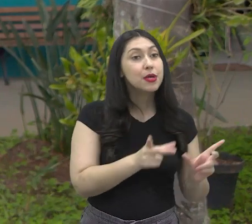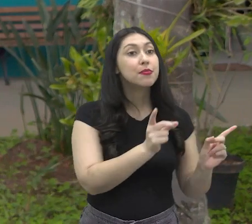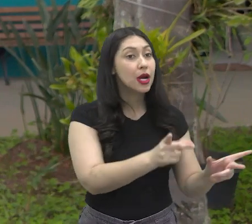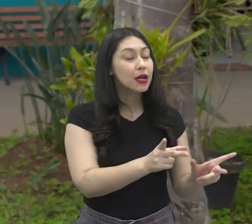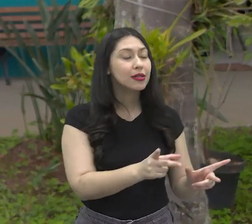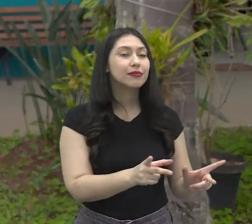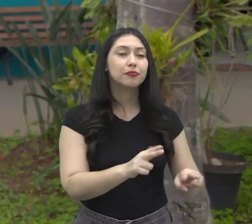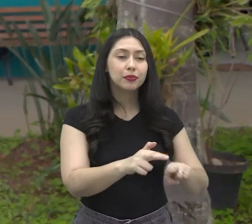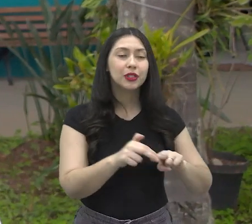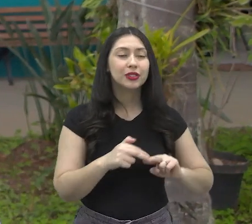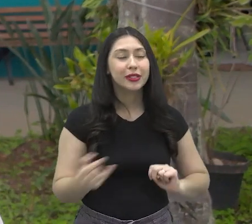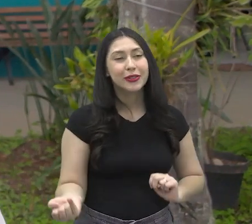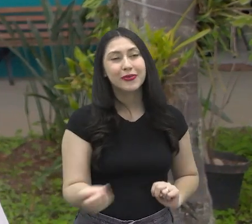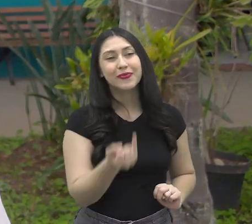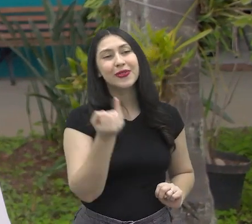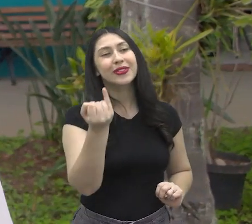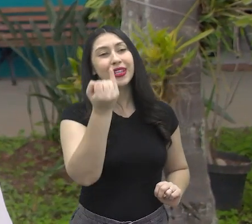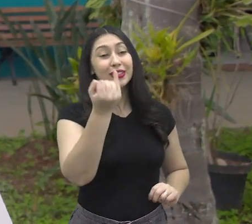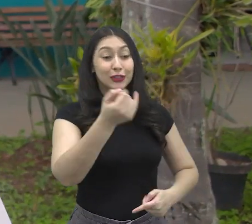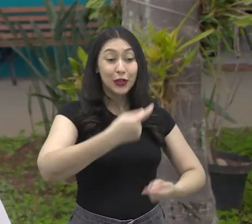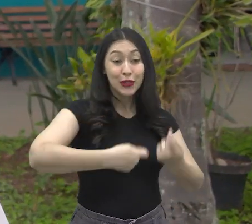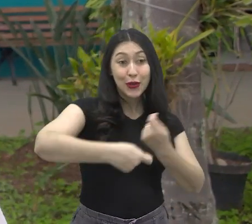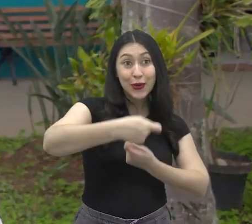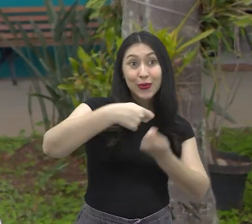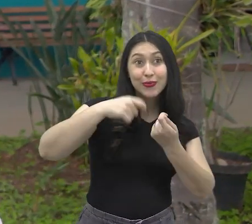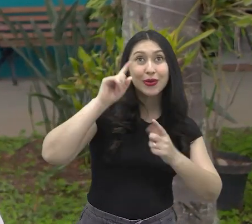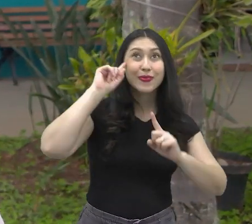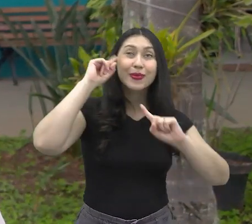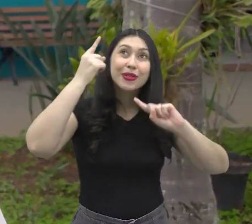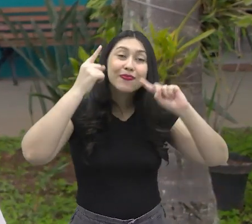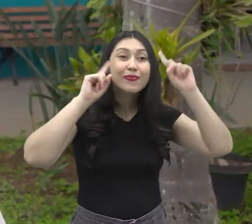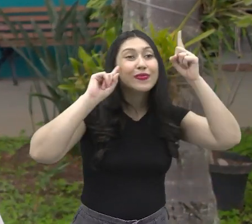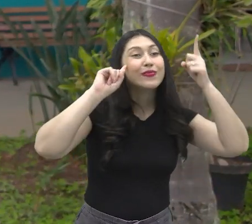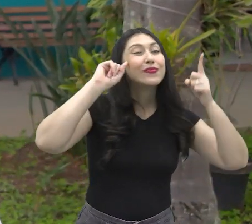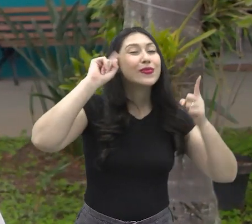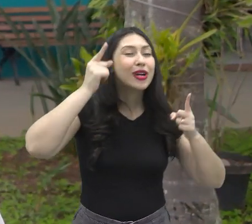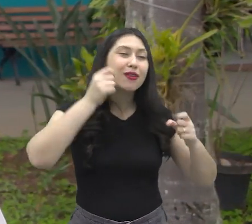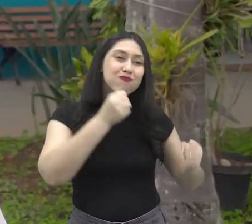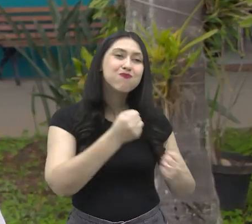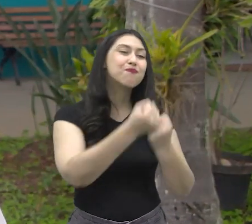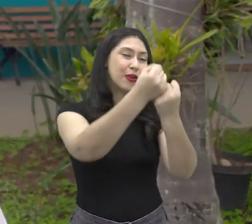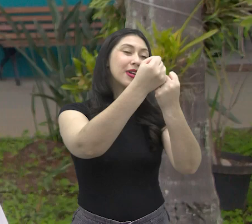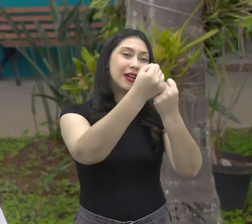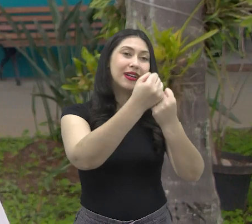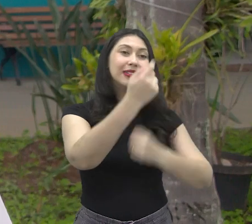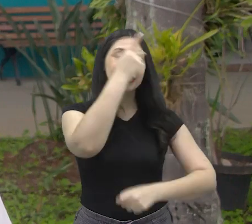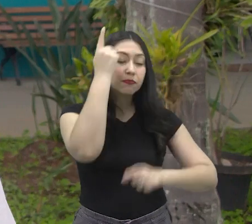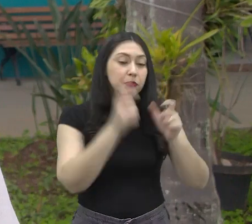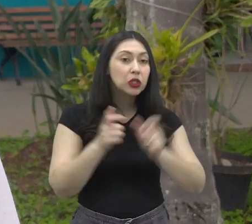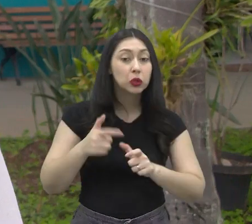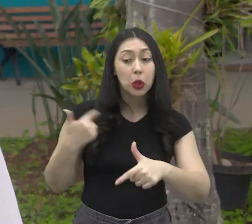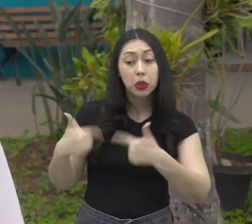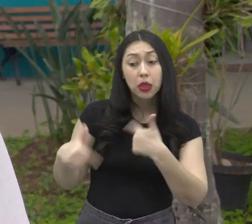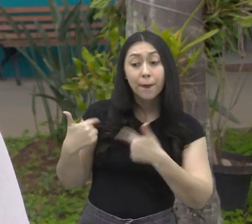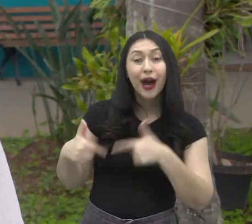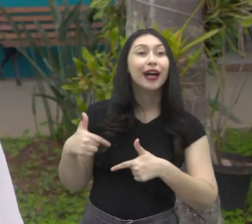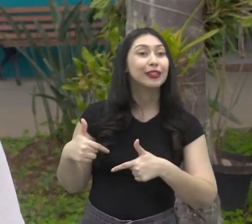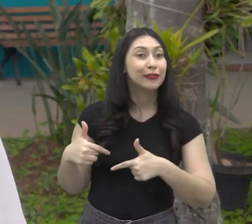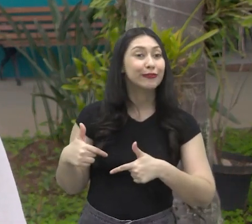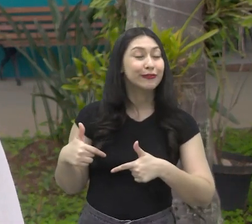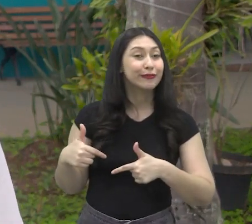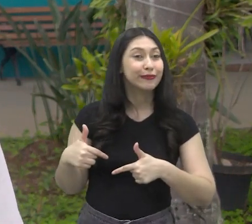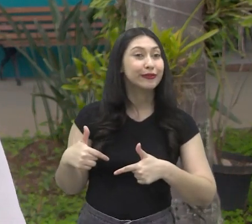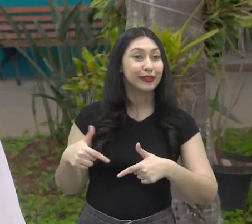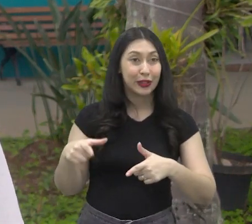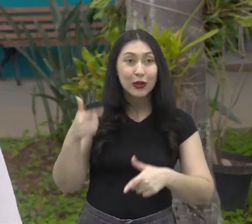então é importante sim fazer, e sem dúvida a economia criativa é o fundamental dessa estratégia, né? As pessoas fazem sim, têm